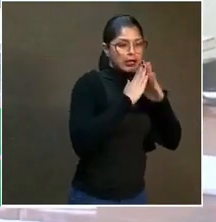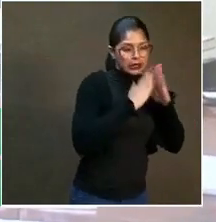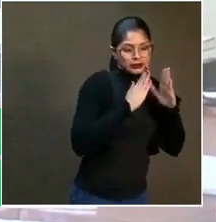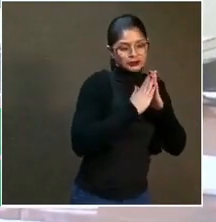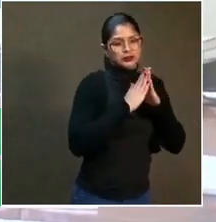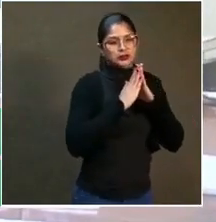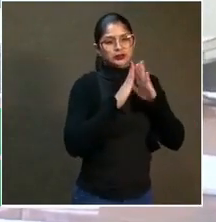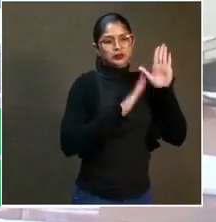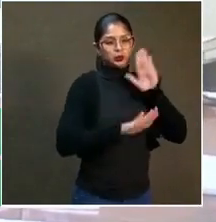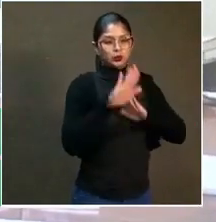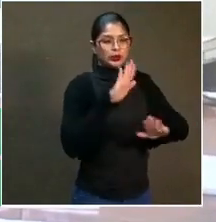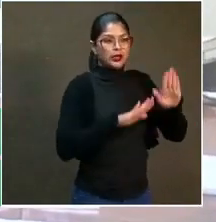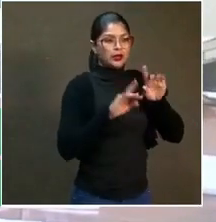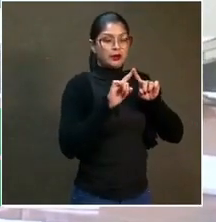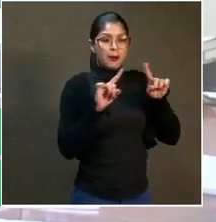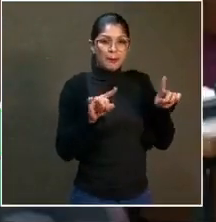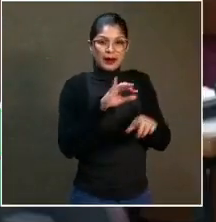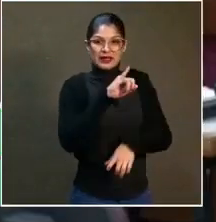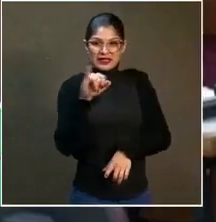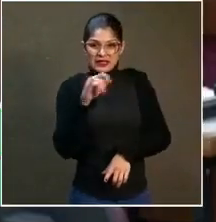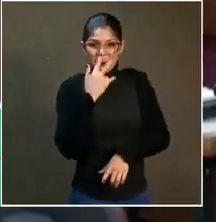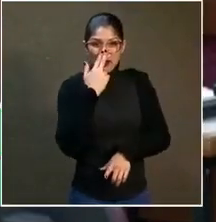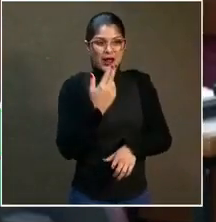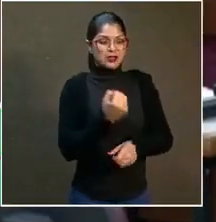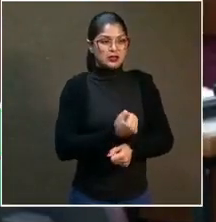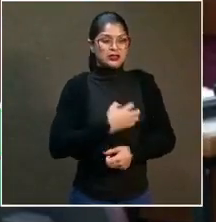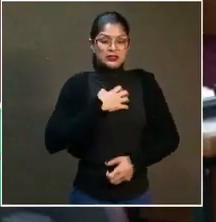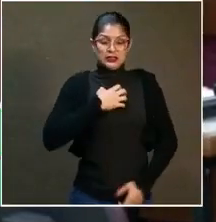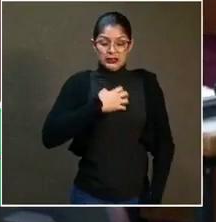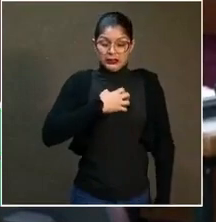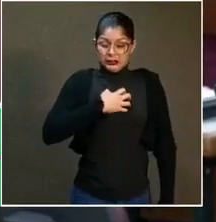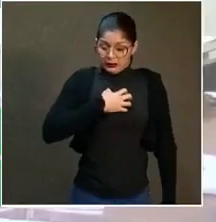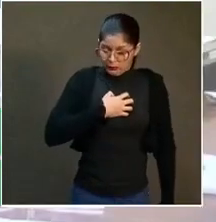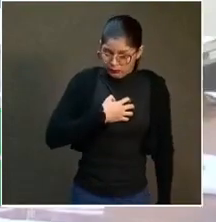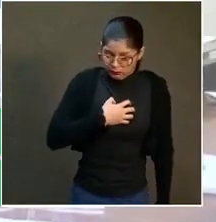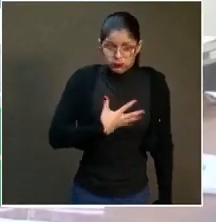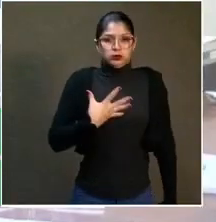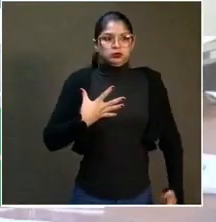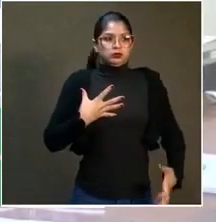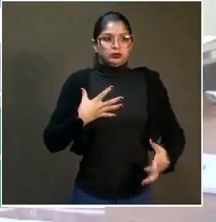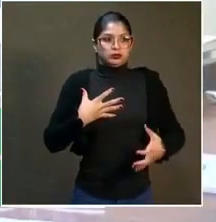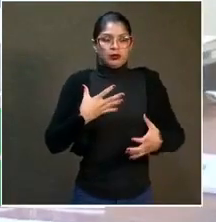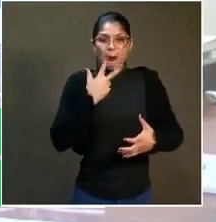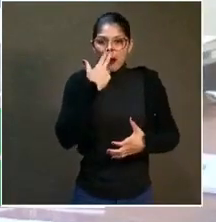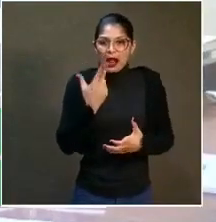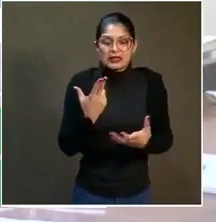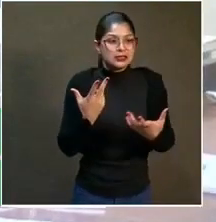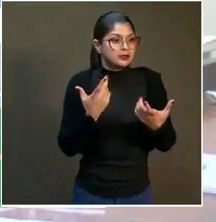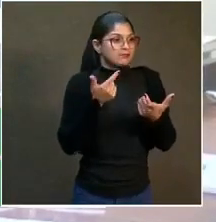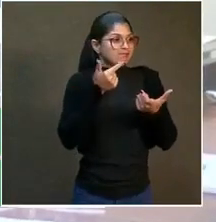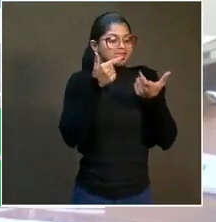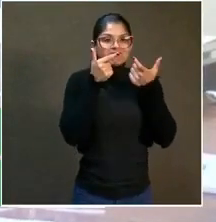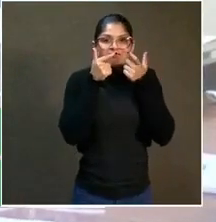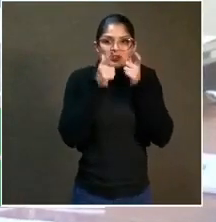casa. Mas quando ele explode, quando ele perde o controle,